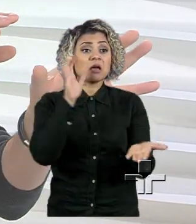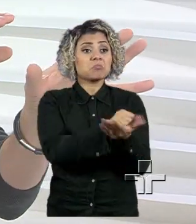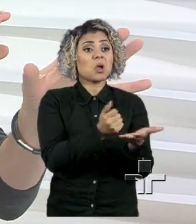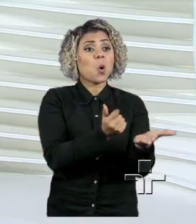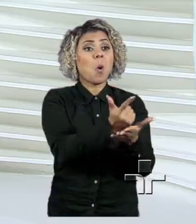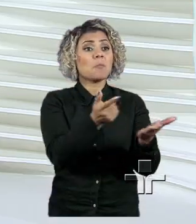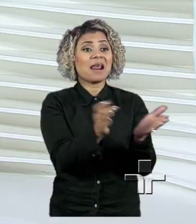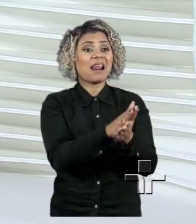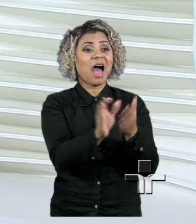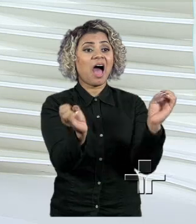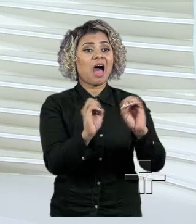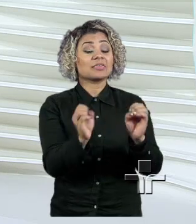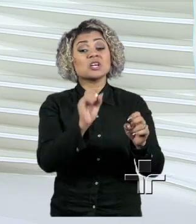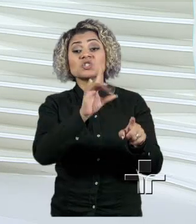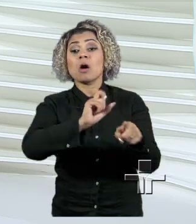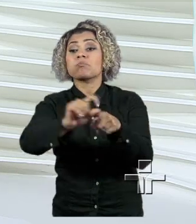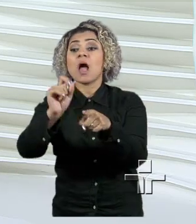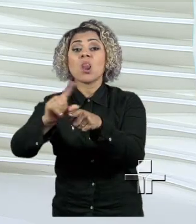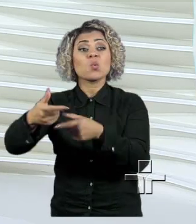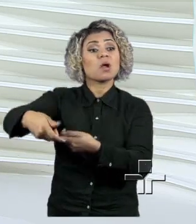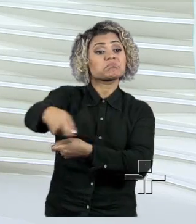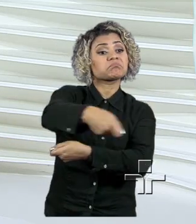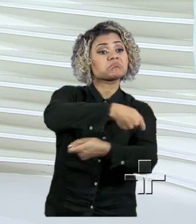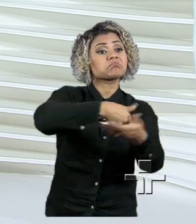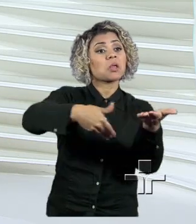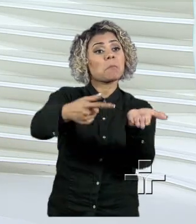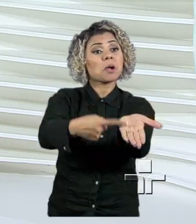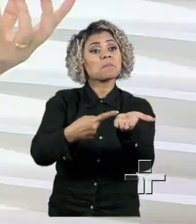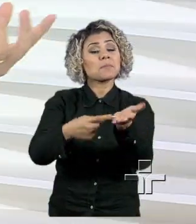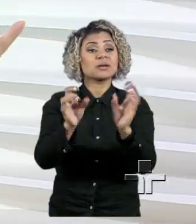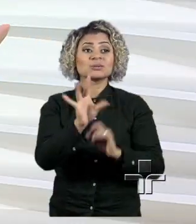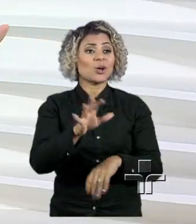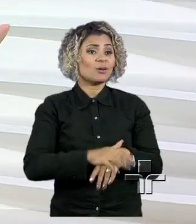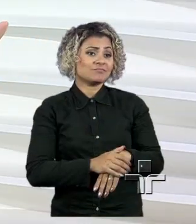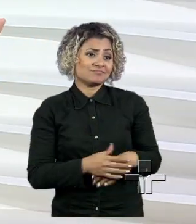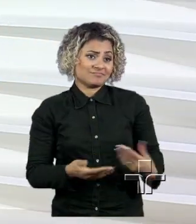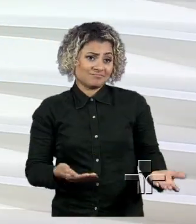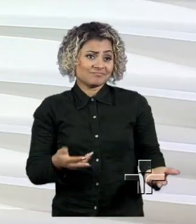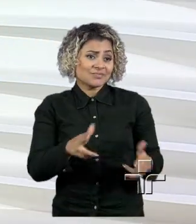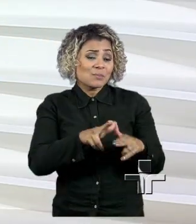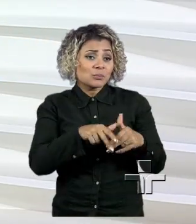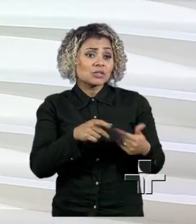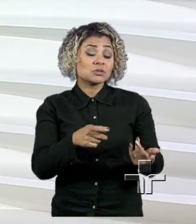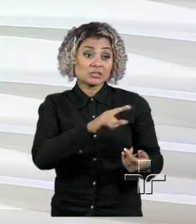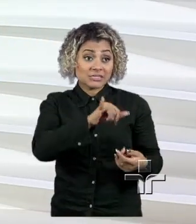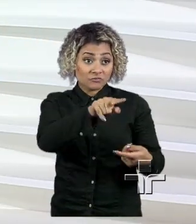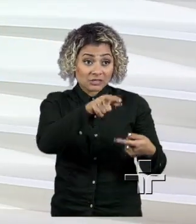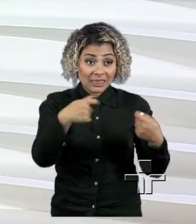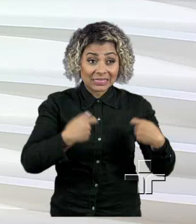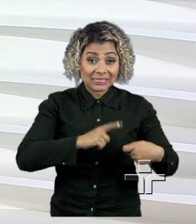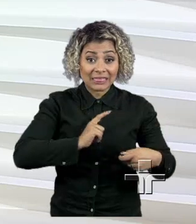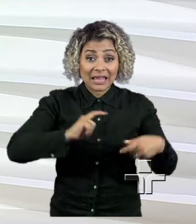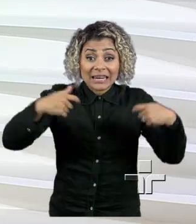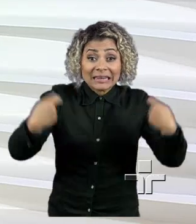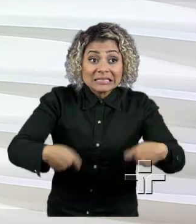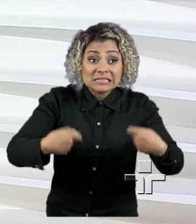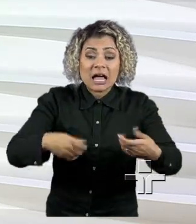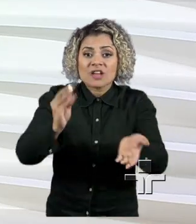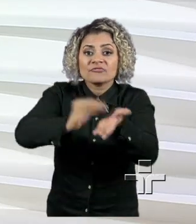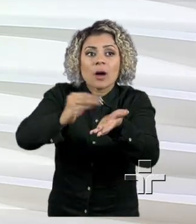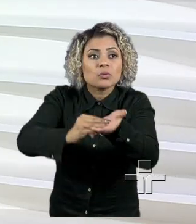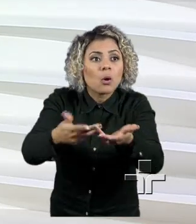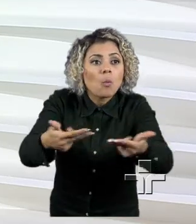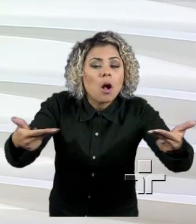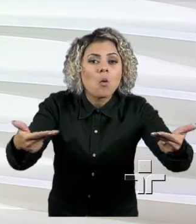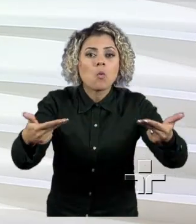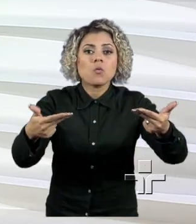aí. O compartilhar, né? Isso é uma outra questão, porque se você tem necessidade de algo, se falta algo para a tua